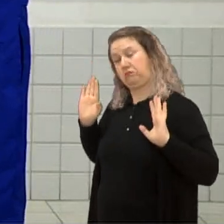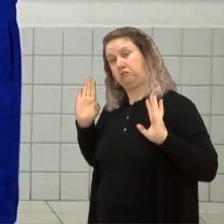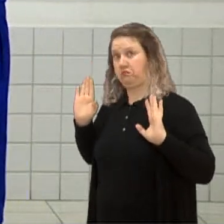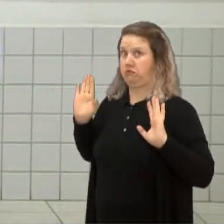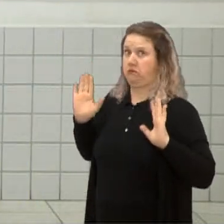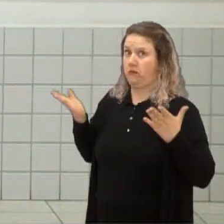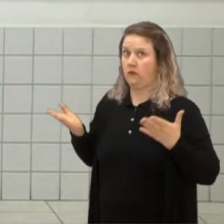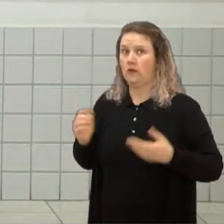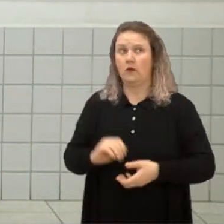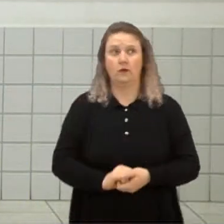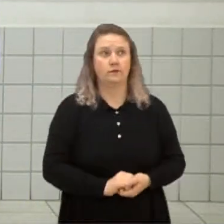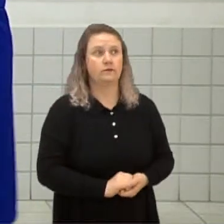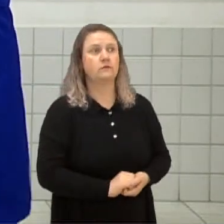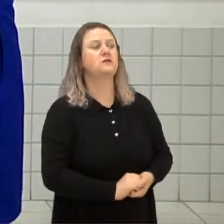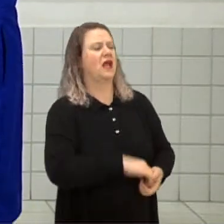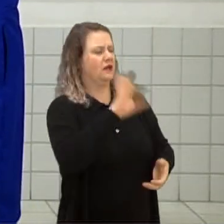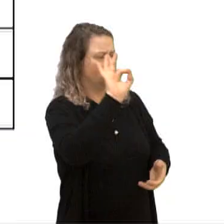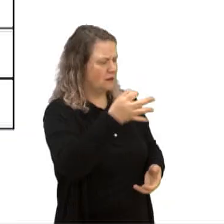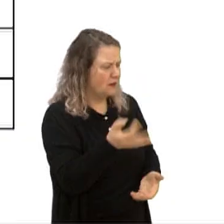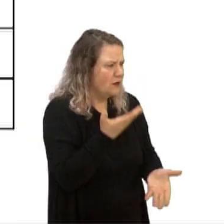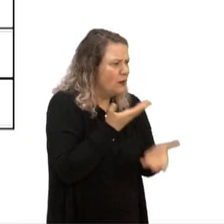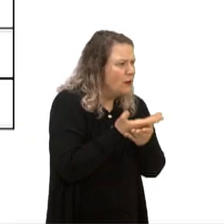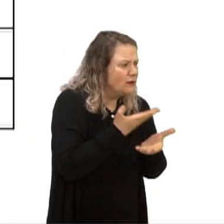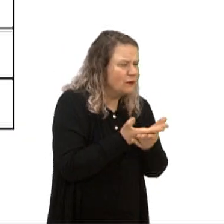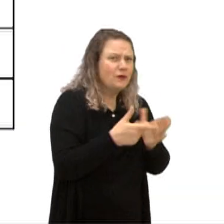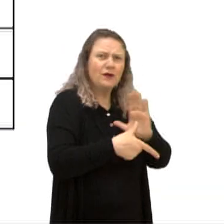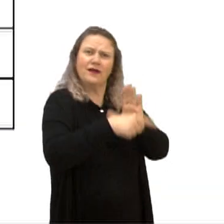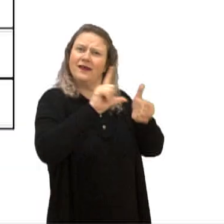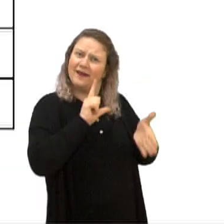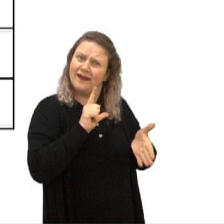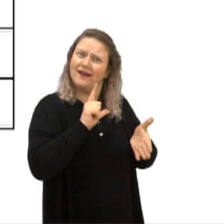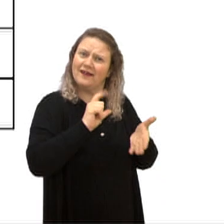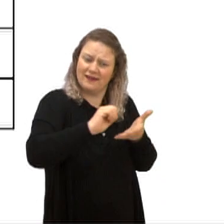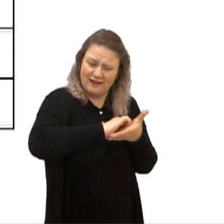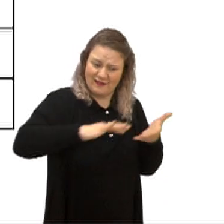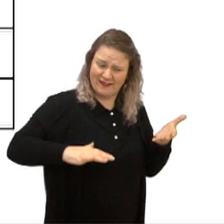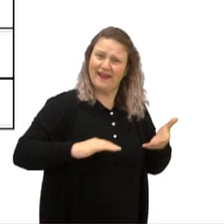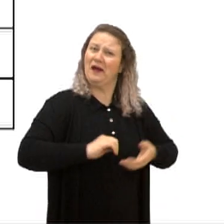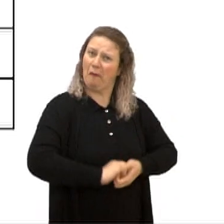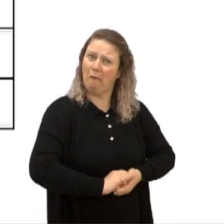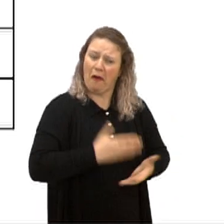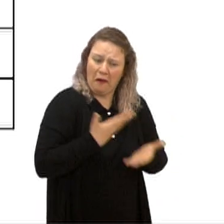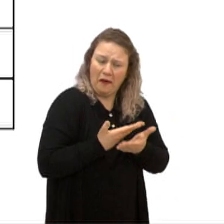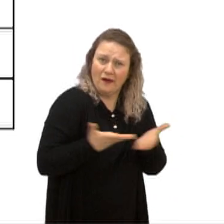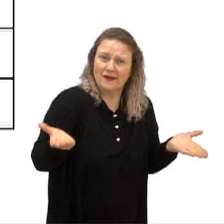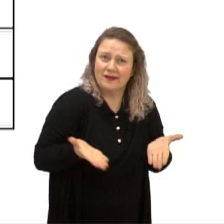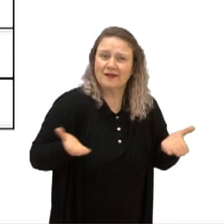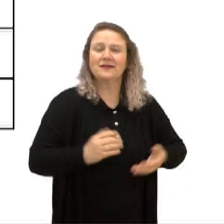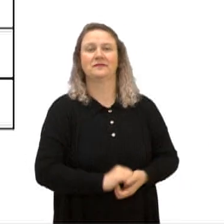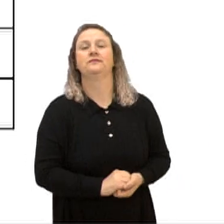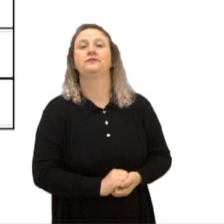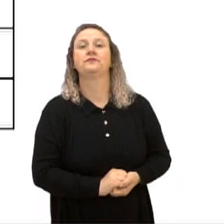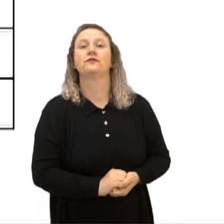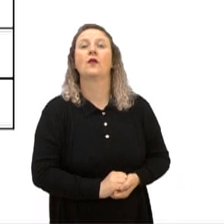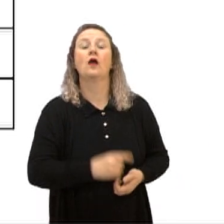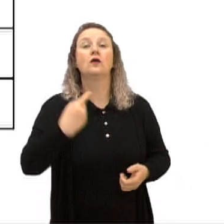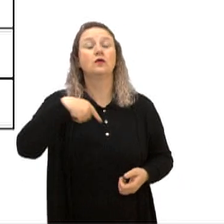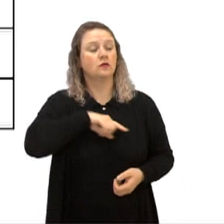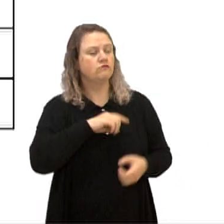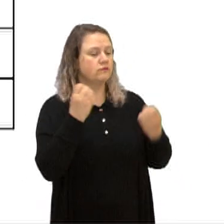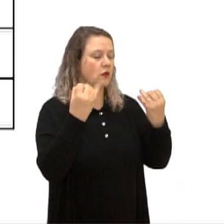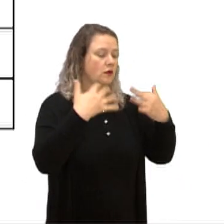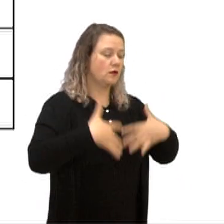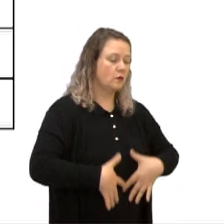Olá! Você está boa no assunto, você estudou antes de conversar na aula de hoje. Quando a gente fala do canal auditivo, é